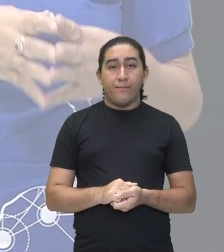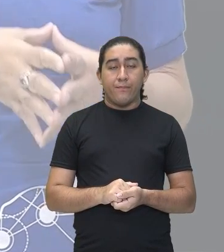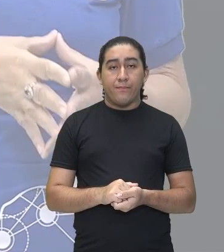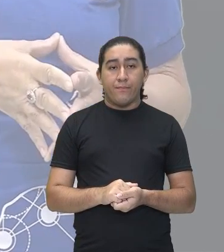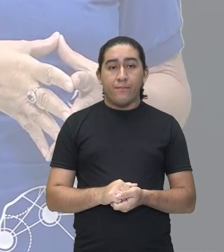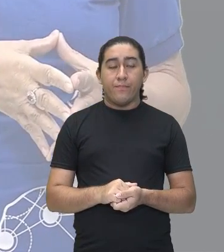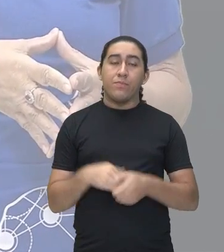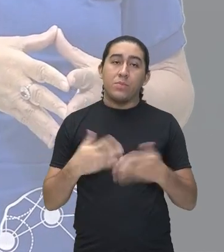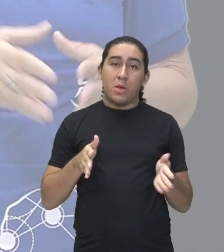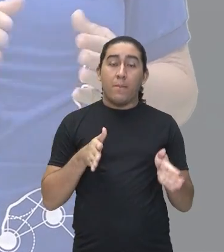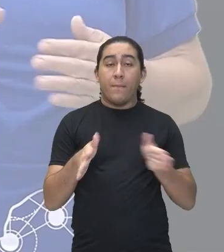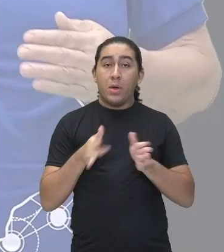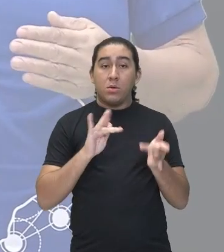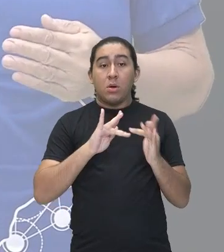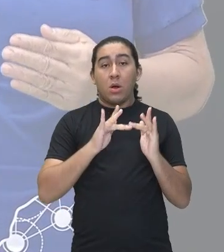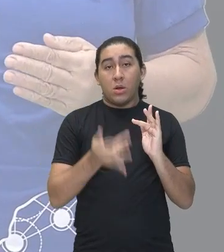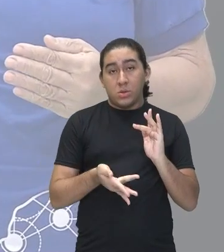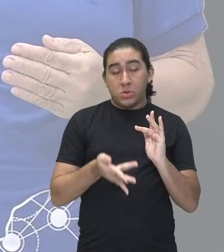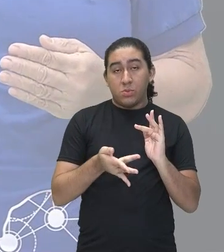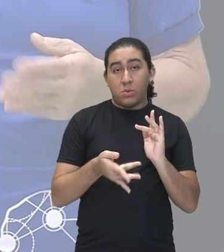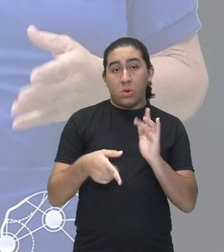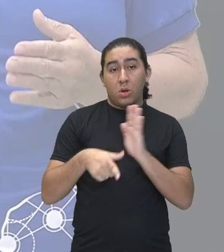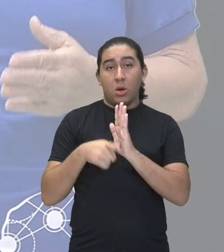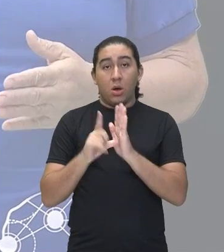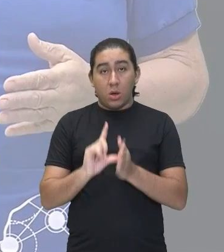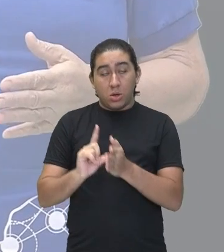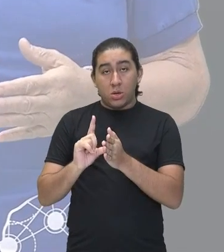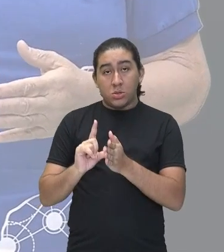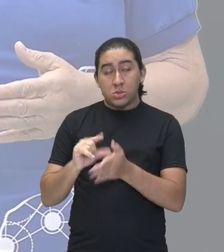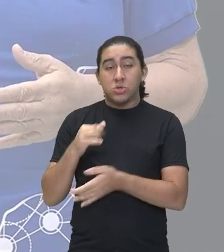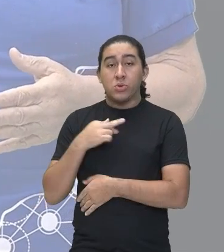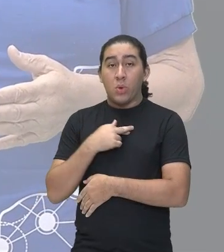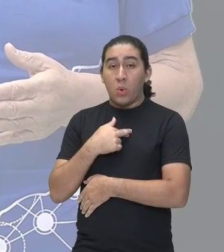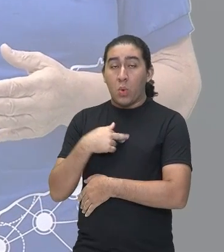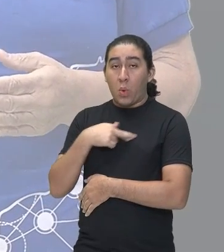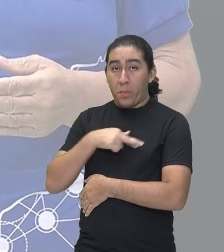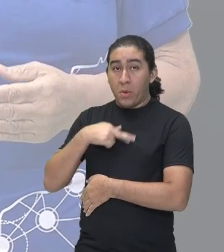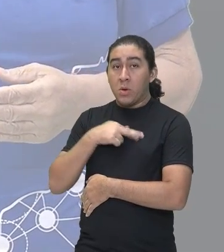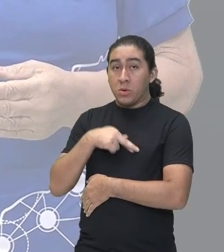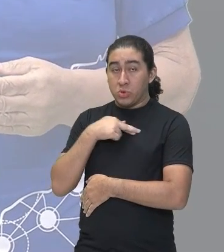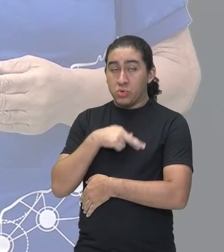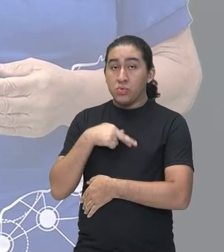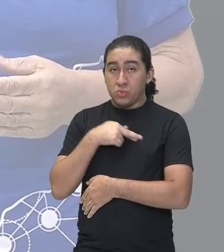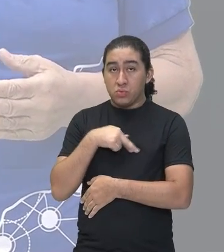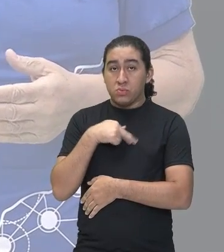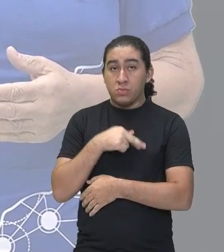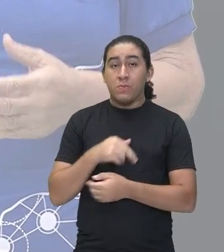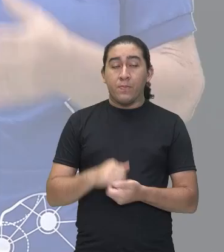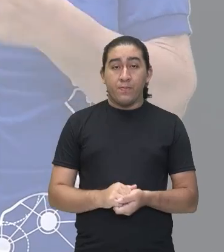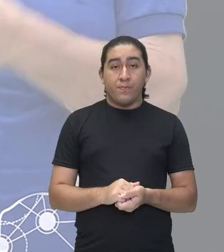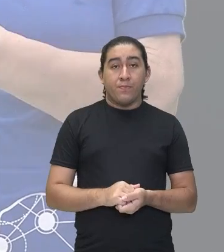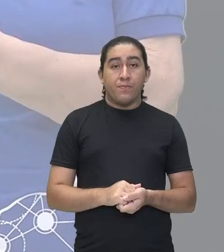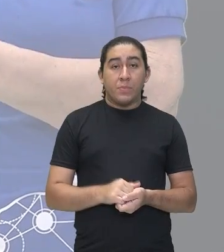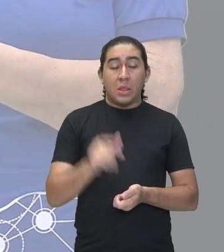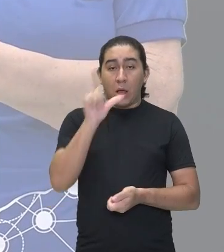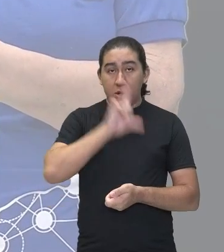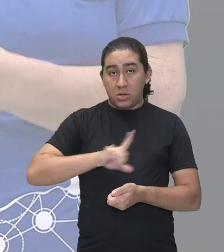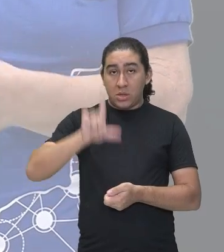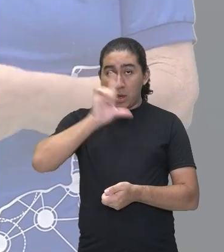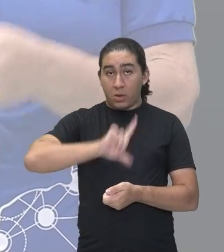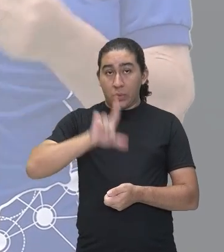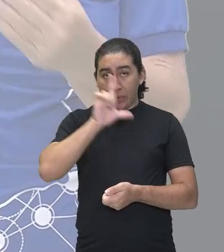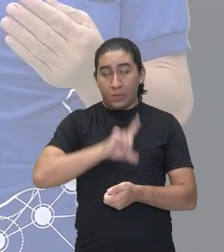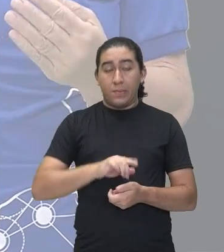do arcadismo, que antecede o período romântico, o período literário do